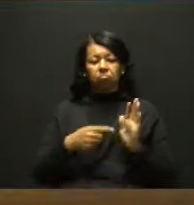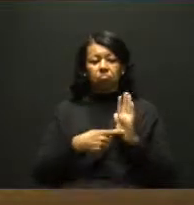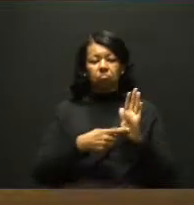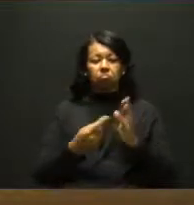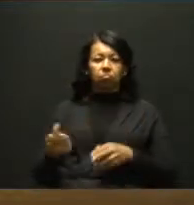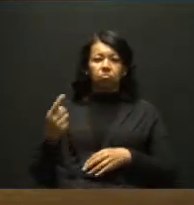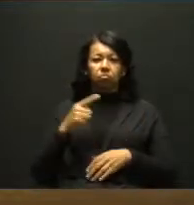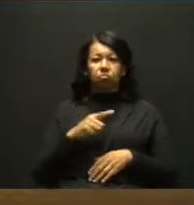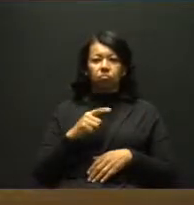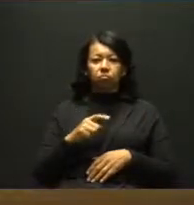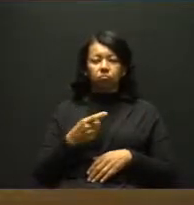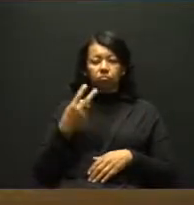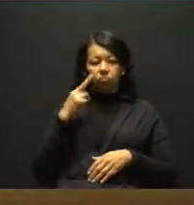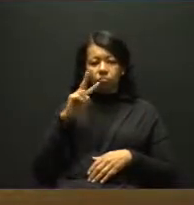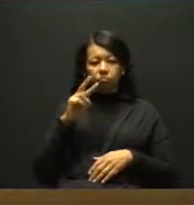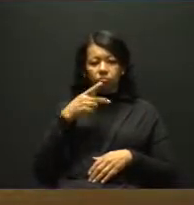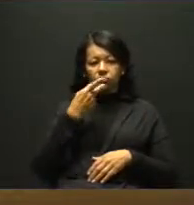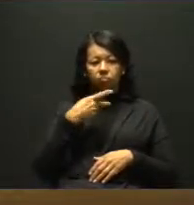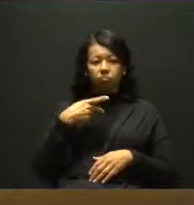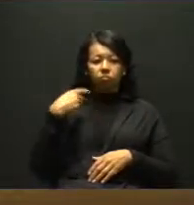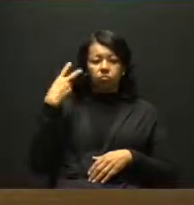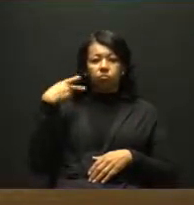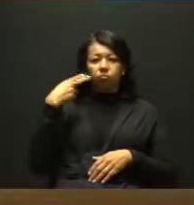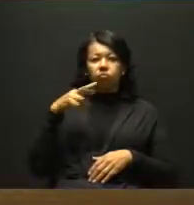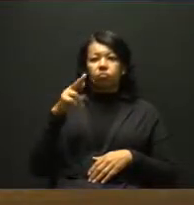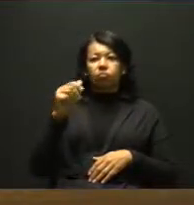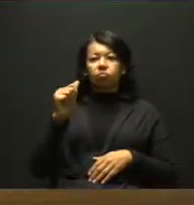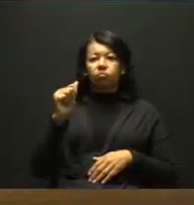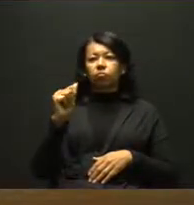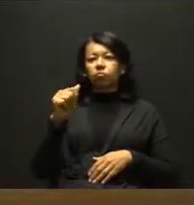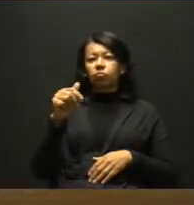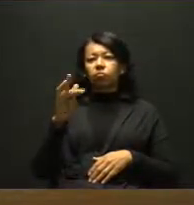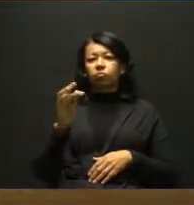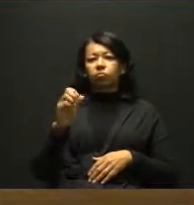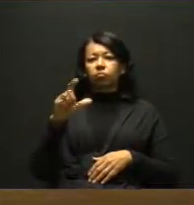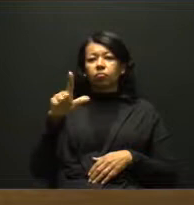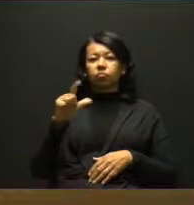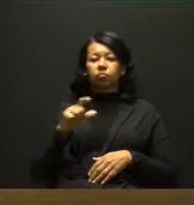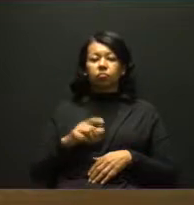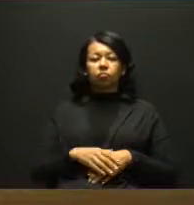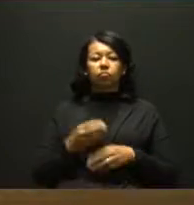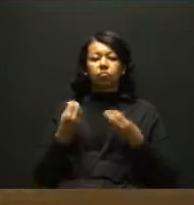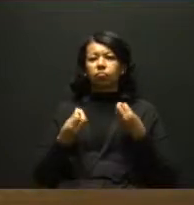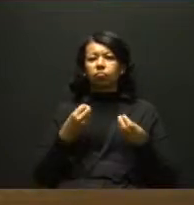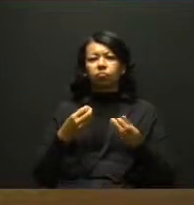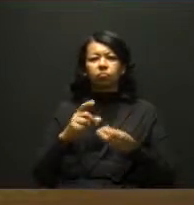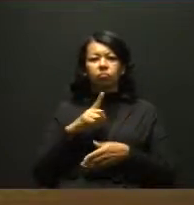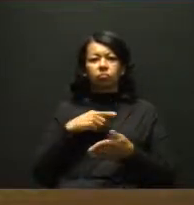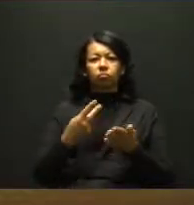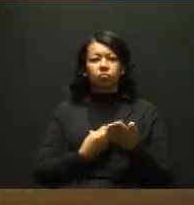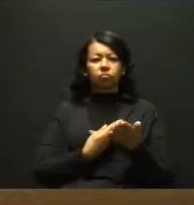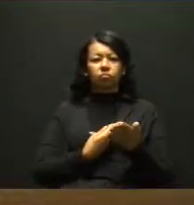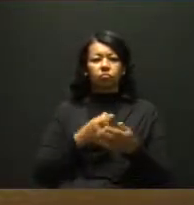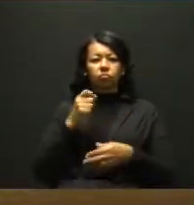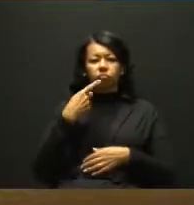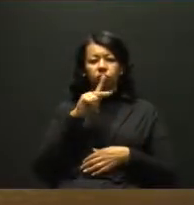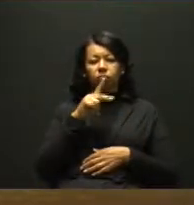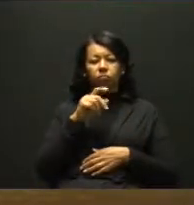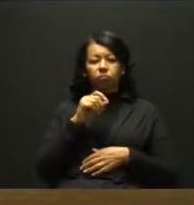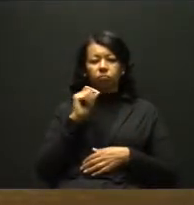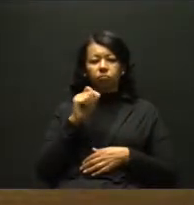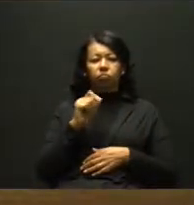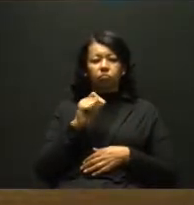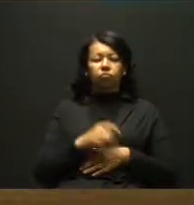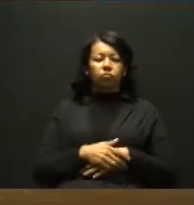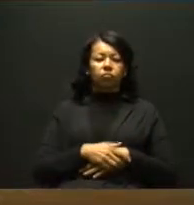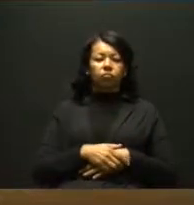atentamente a fala do vereador rafael não vi ele fazer nenhum tipo de indicação que existe alguma irregularidade na questão que vossa excelência